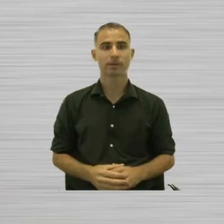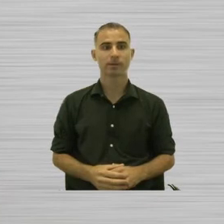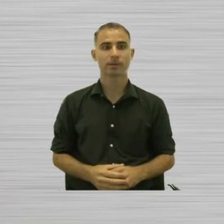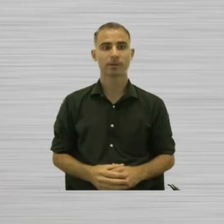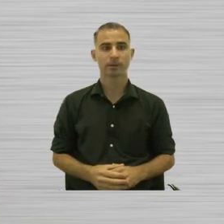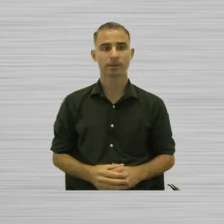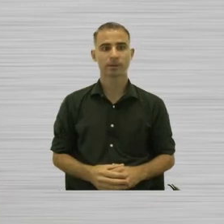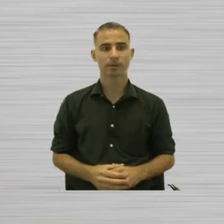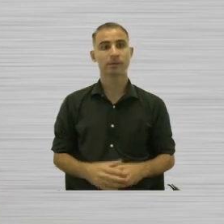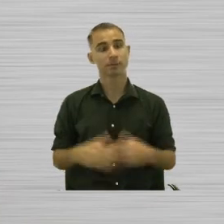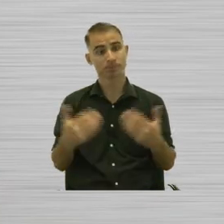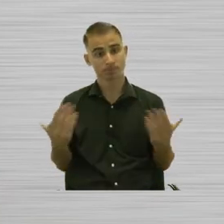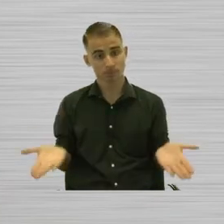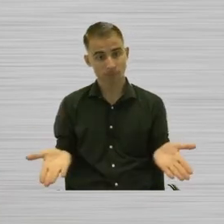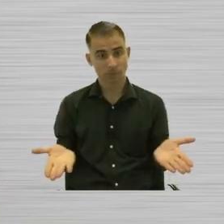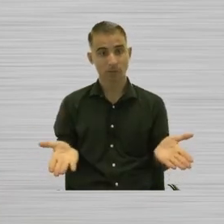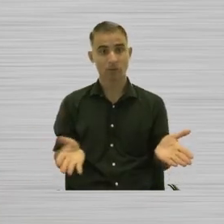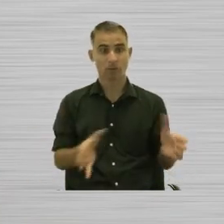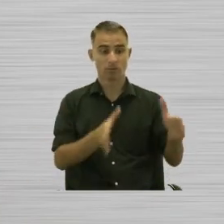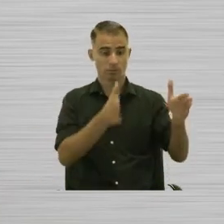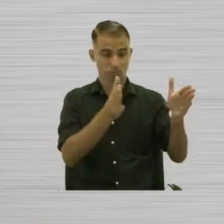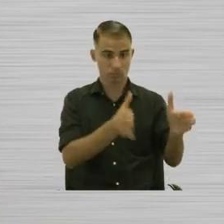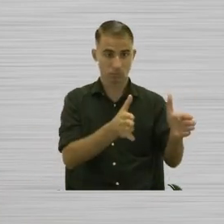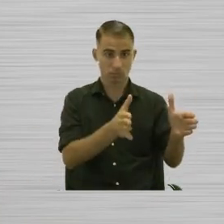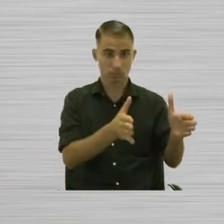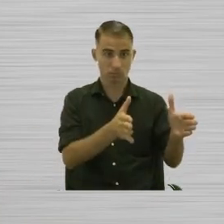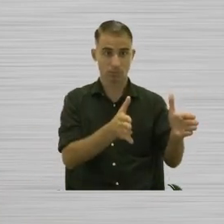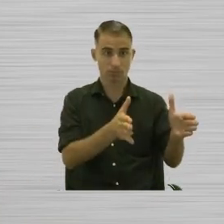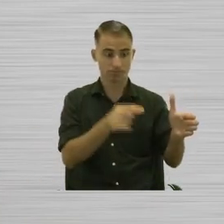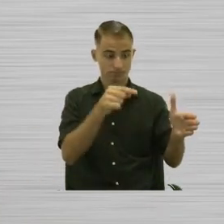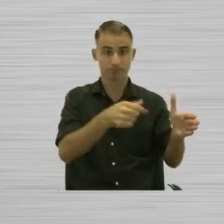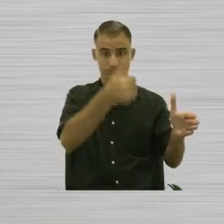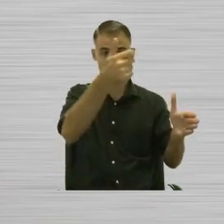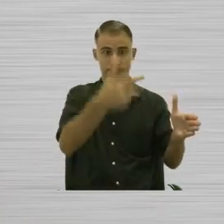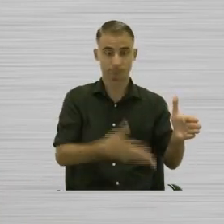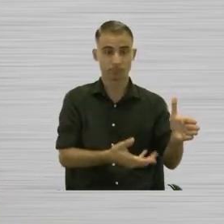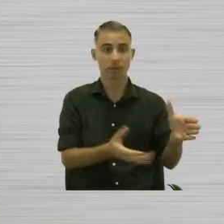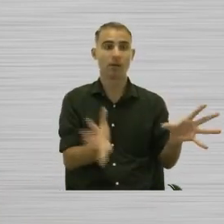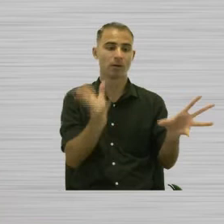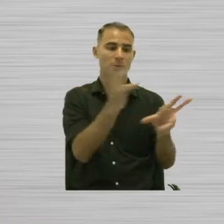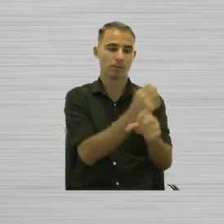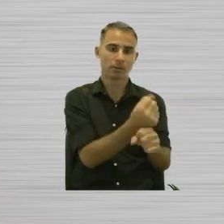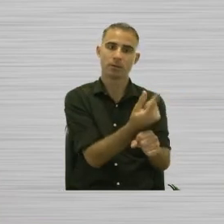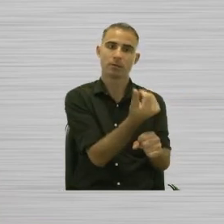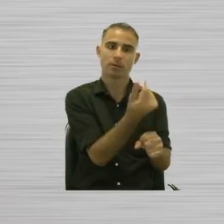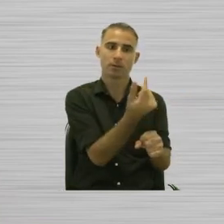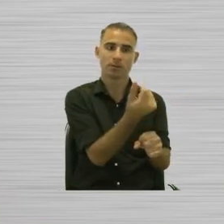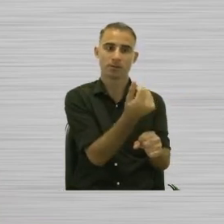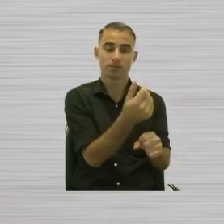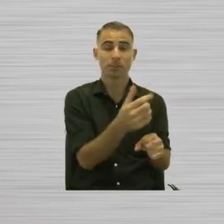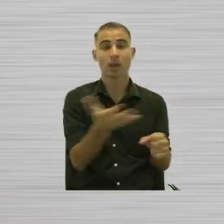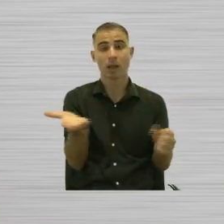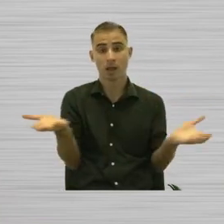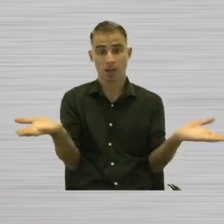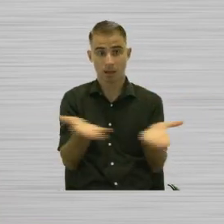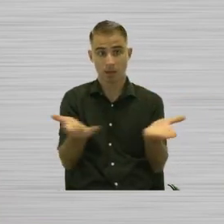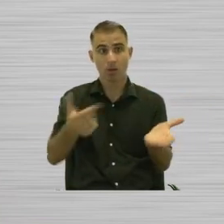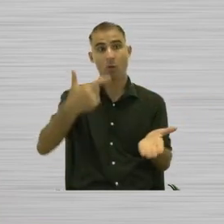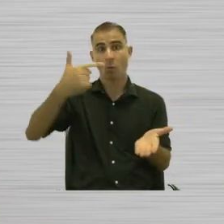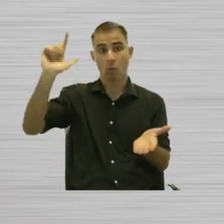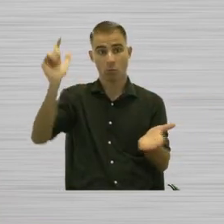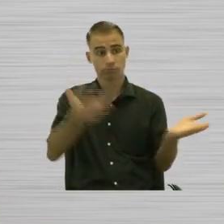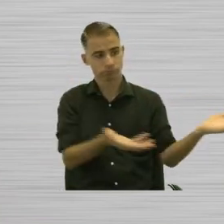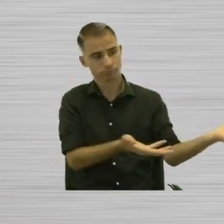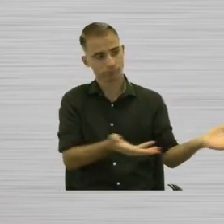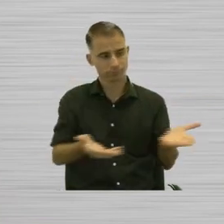Então, é isso. O detalhamento da parte financeira é esse. Agora eu vou passar aqui para a Mari, para a secretária, para ela continuar a explanação